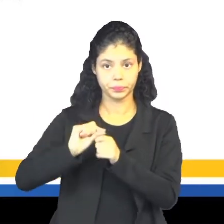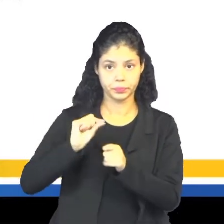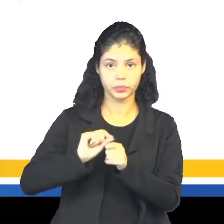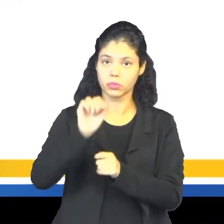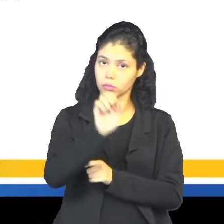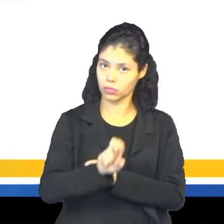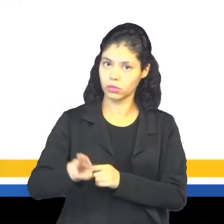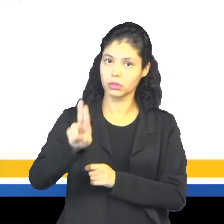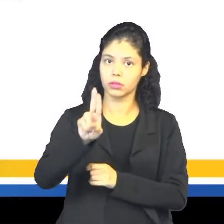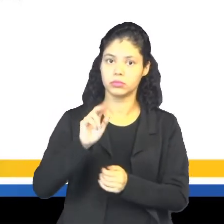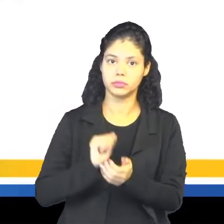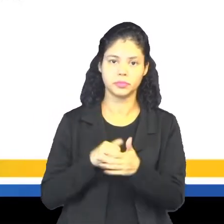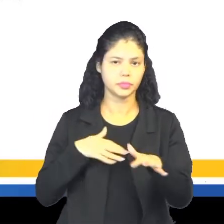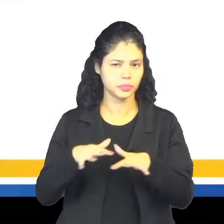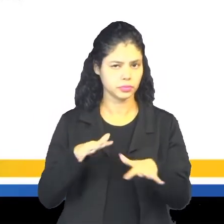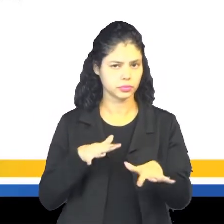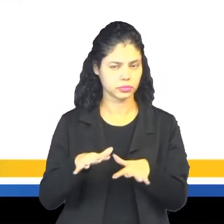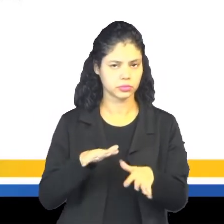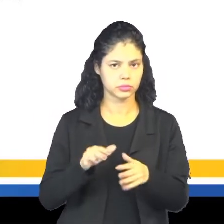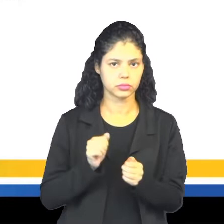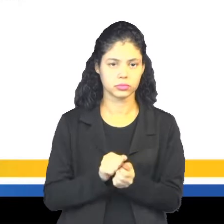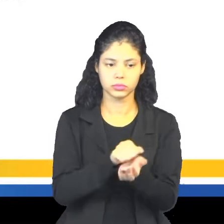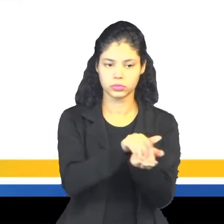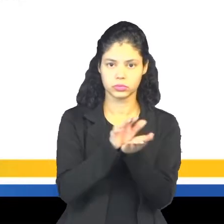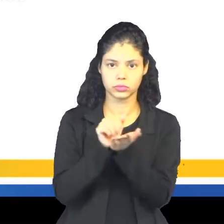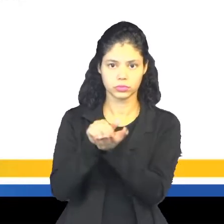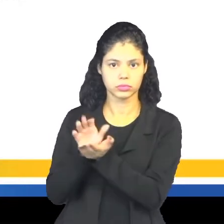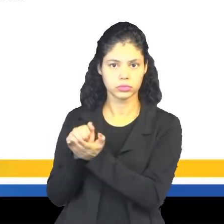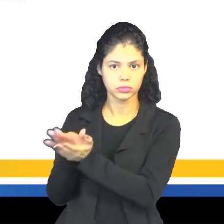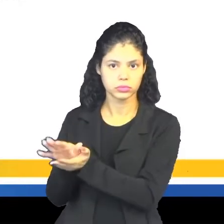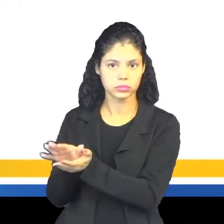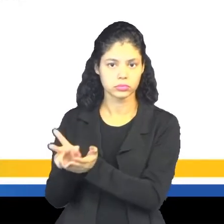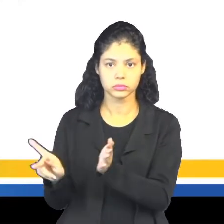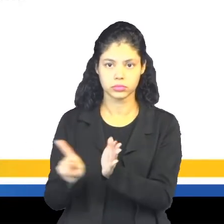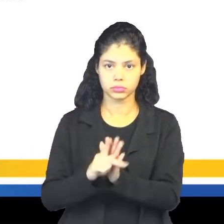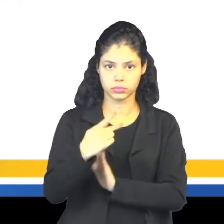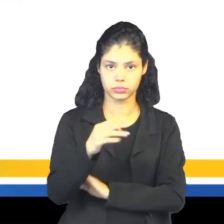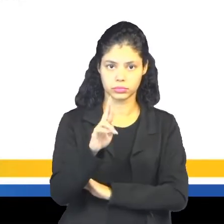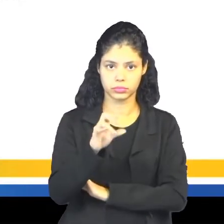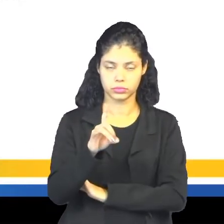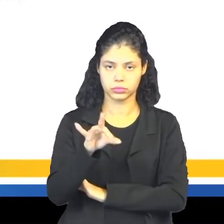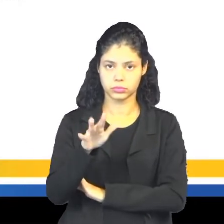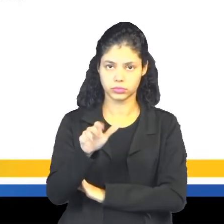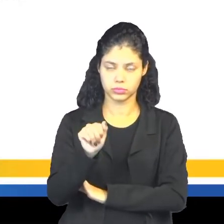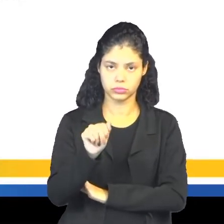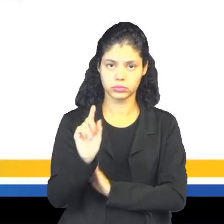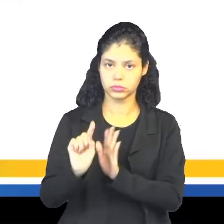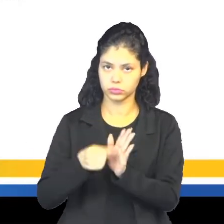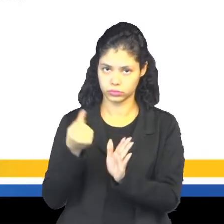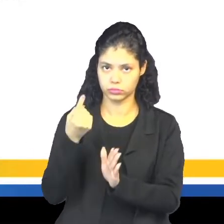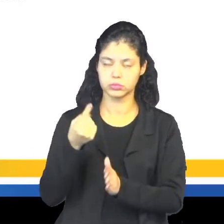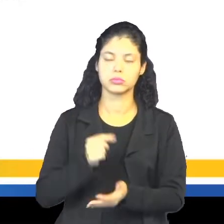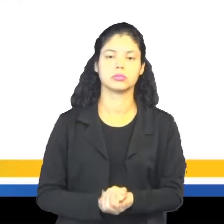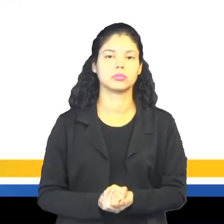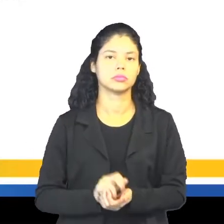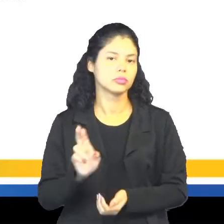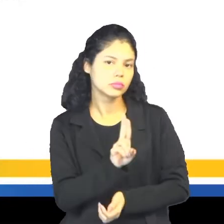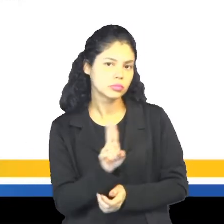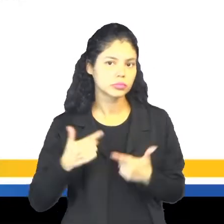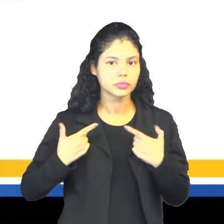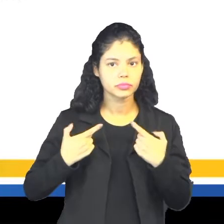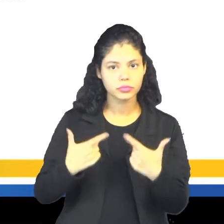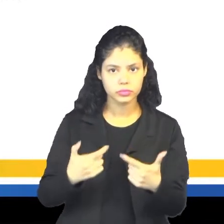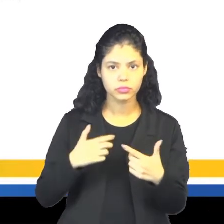vão fazendo esse movimento de expulsão dos árabes da Península Ibérica ali primeiro, né, que é chamada ali as Guerras